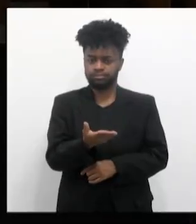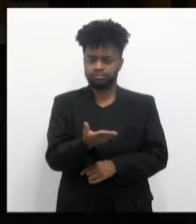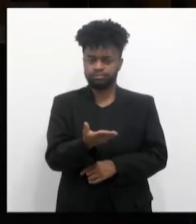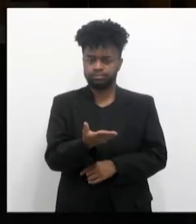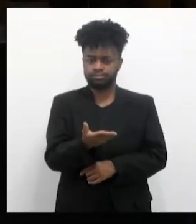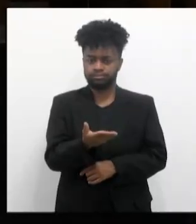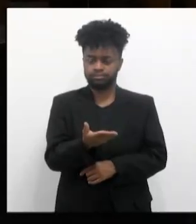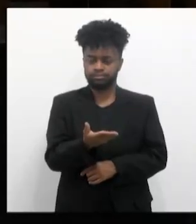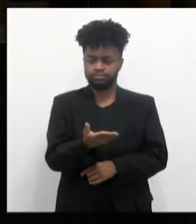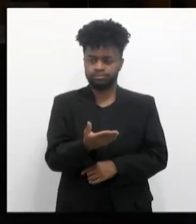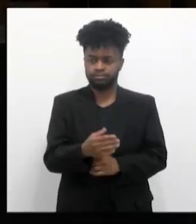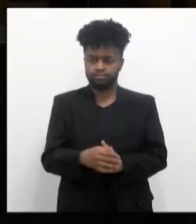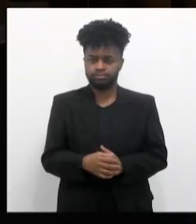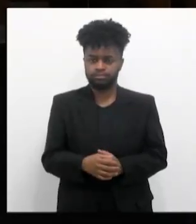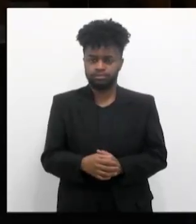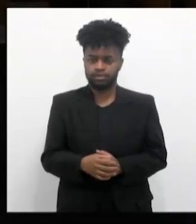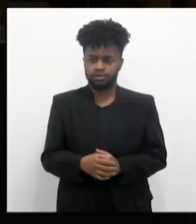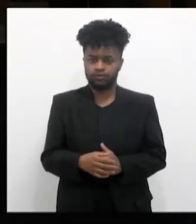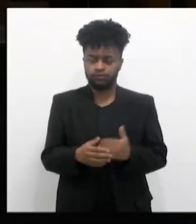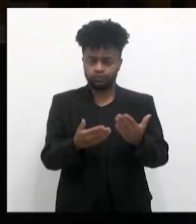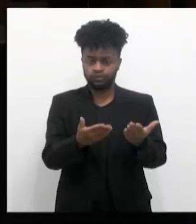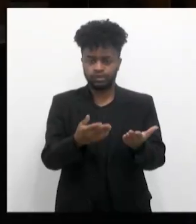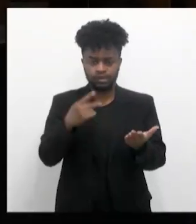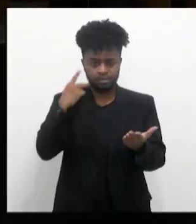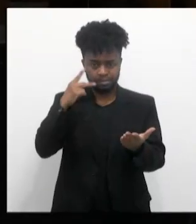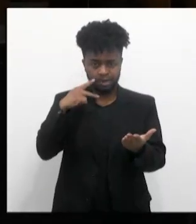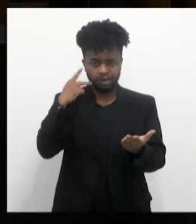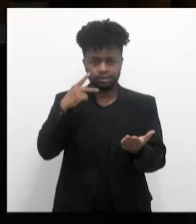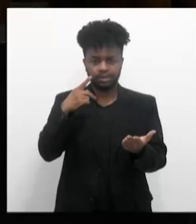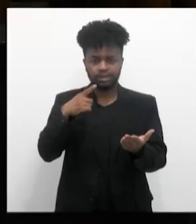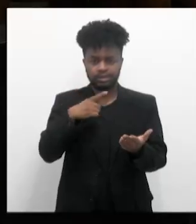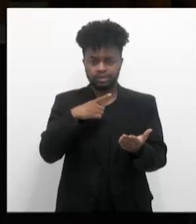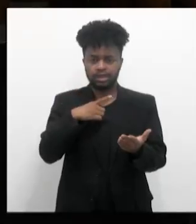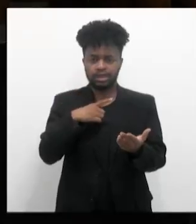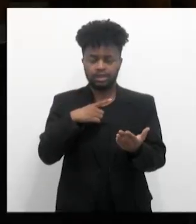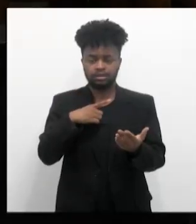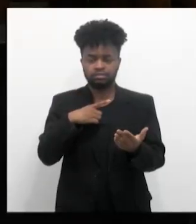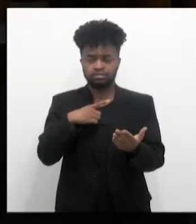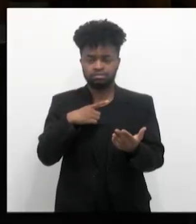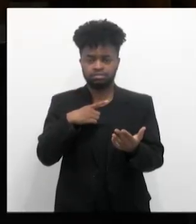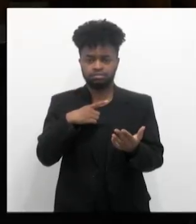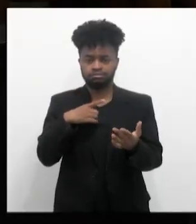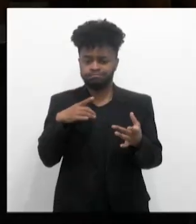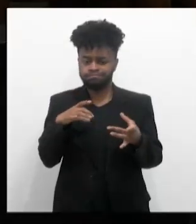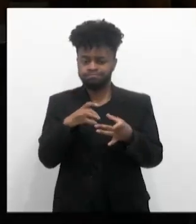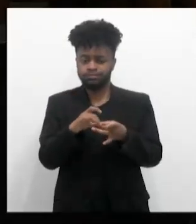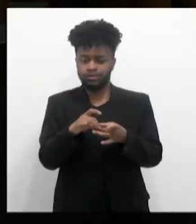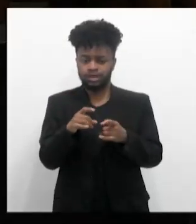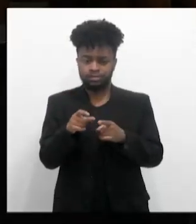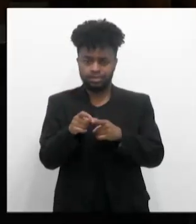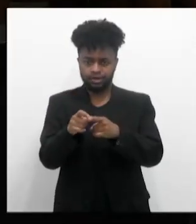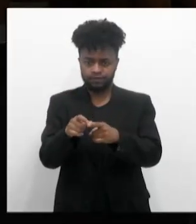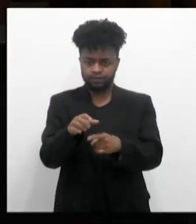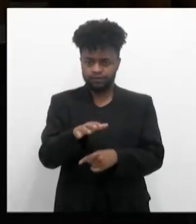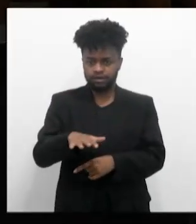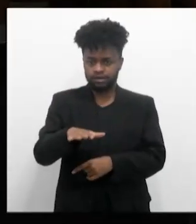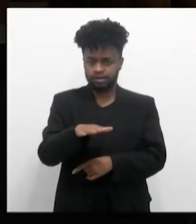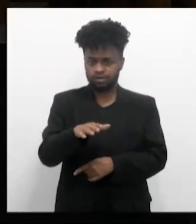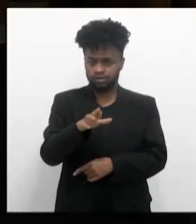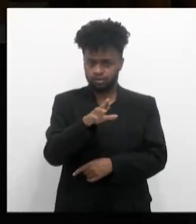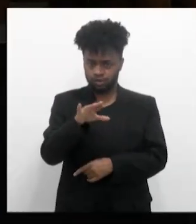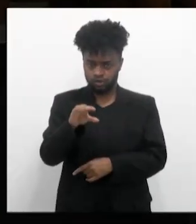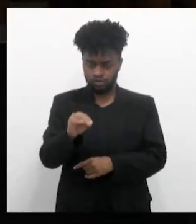como um parlamentar com forte raiz nos subúrbios da cidade do